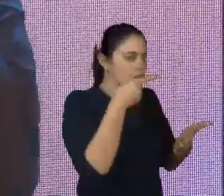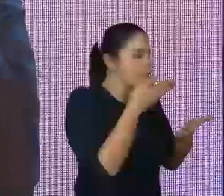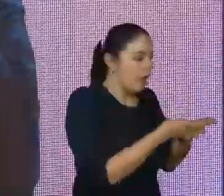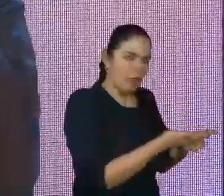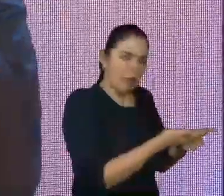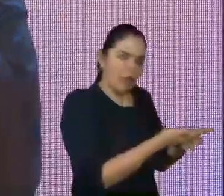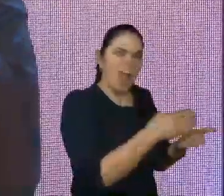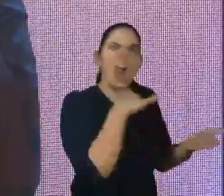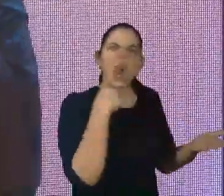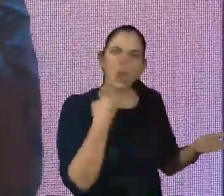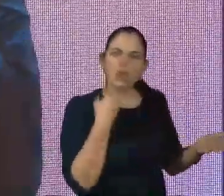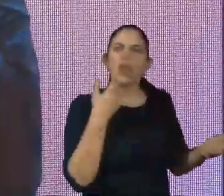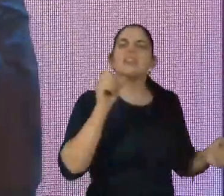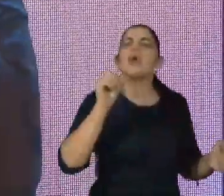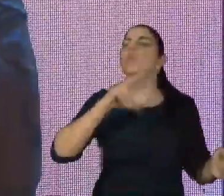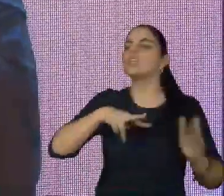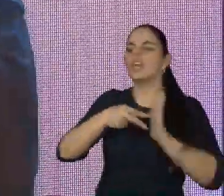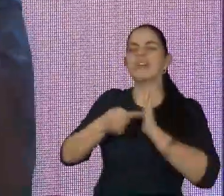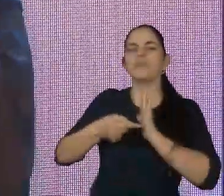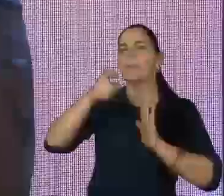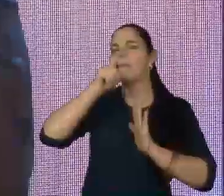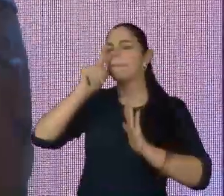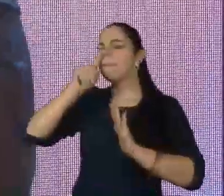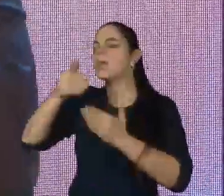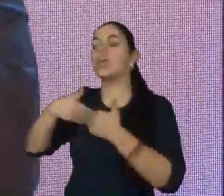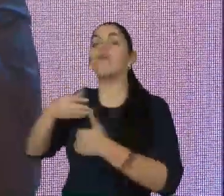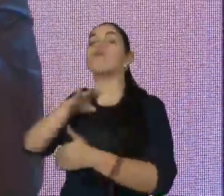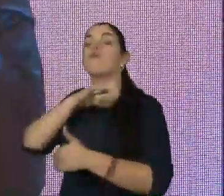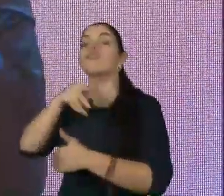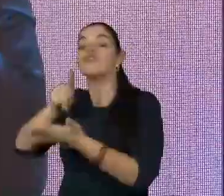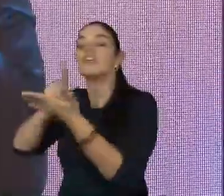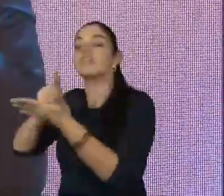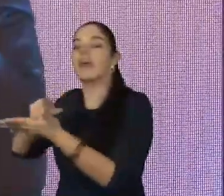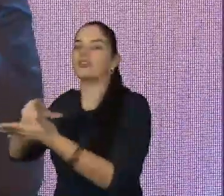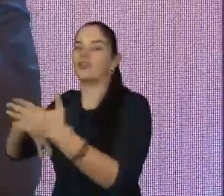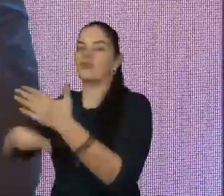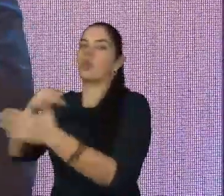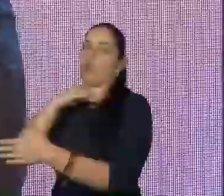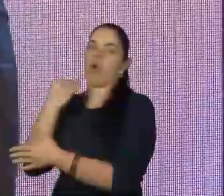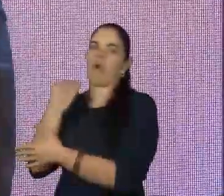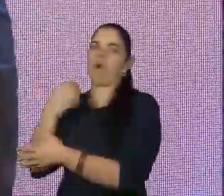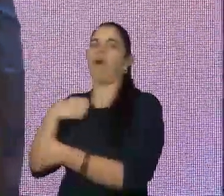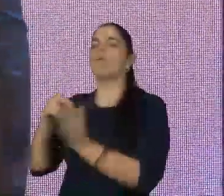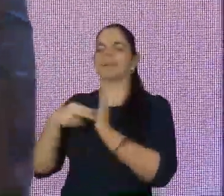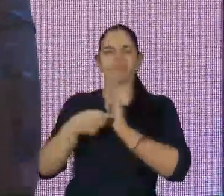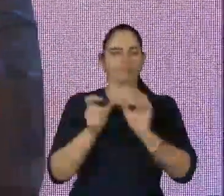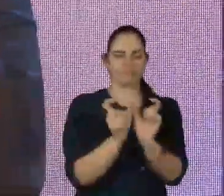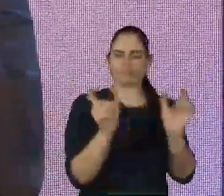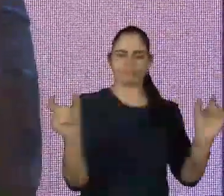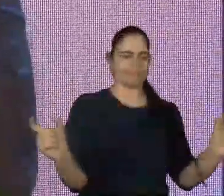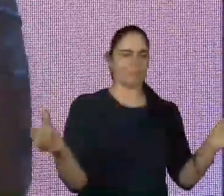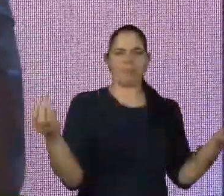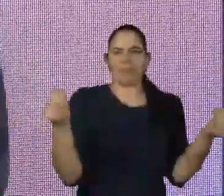filho, que palavra será que significa? Que palavra será que a gente vai encontrar para elas? E foi nesses questionamentos que um